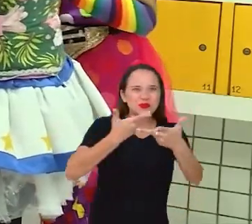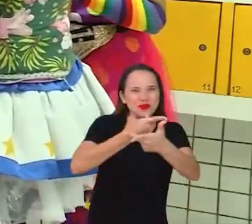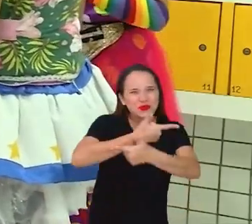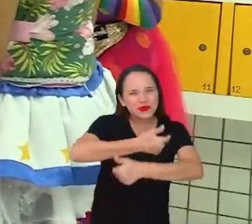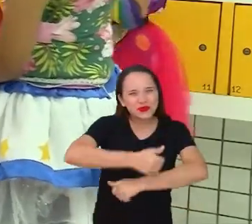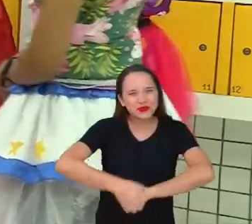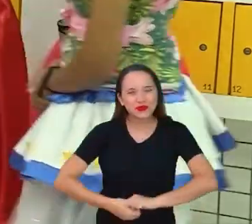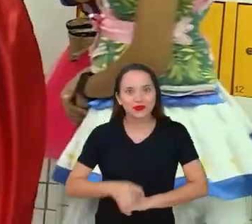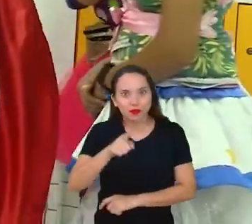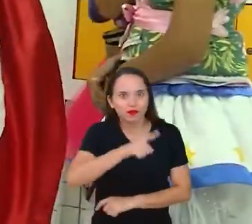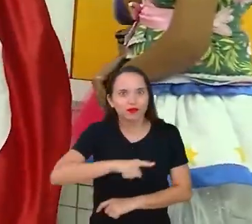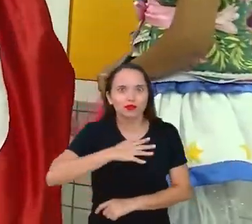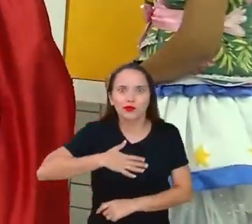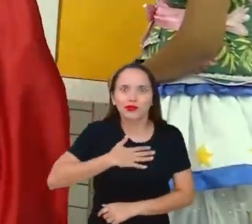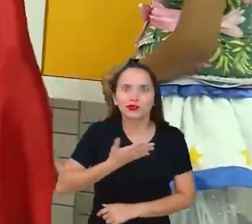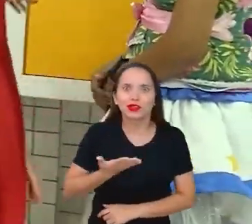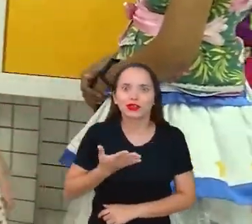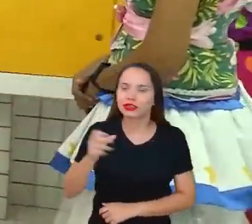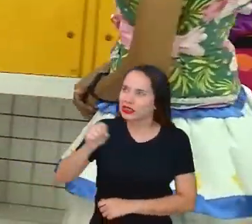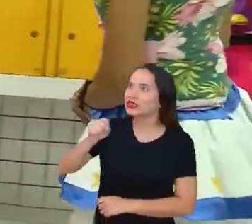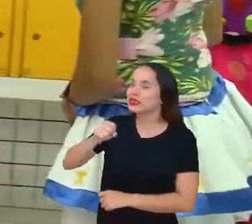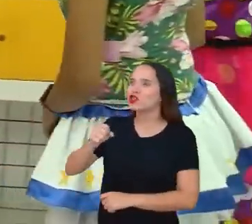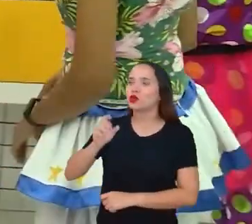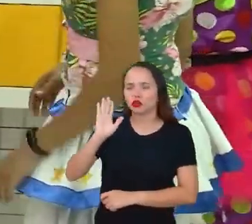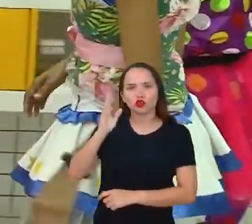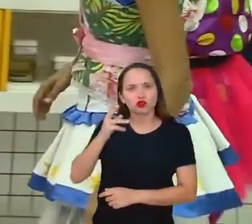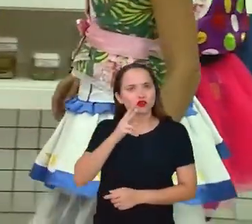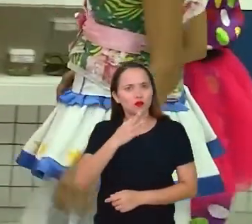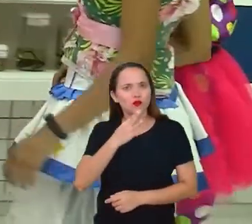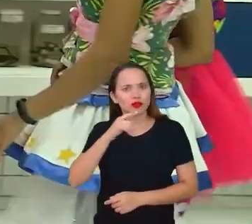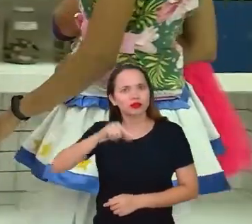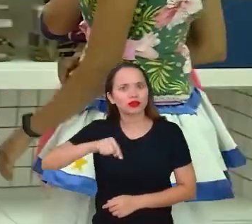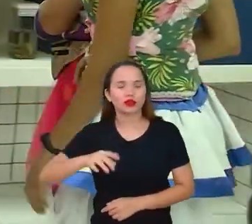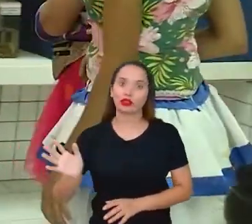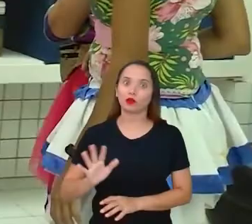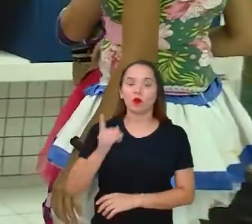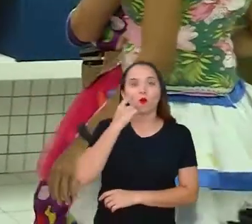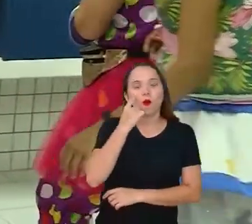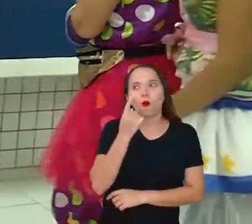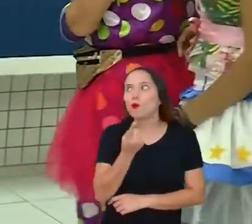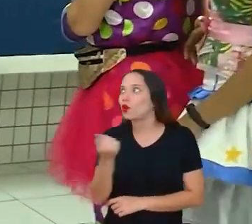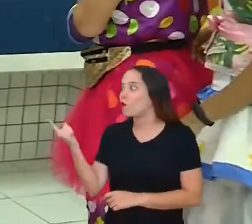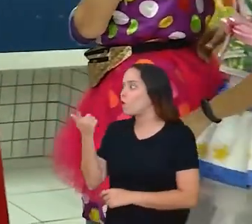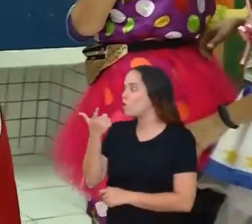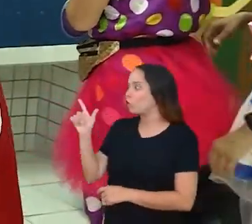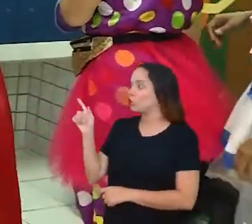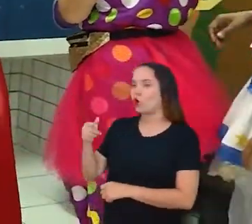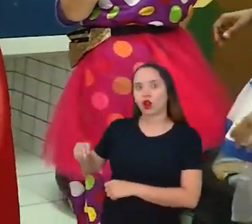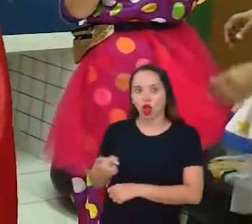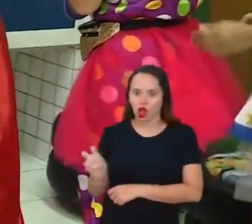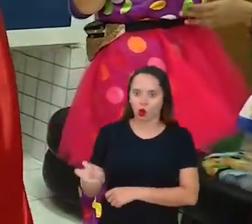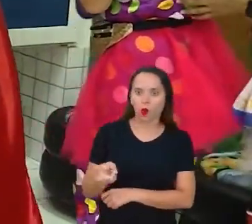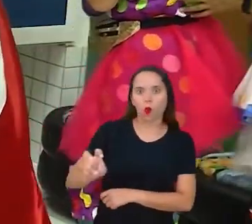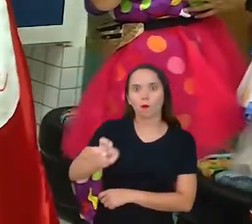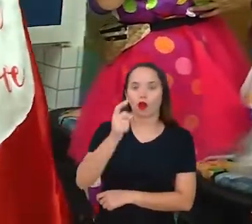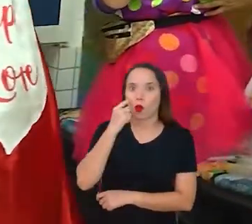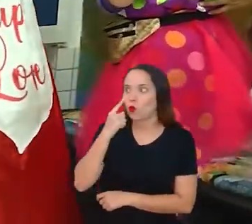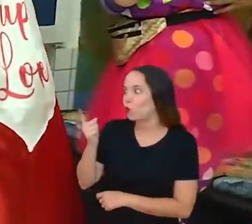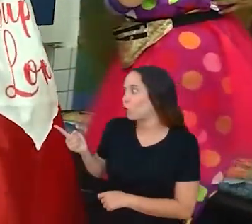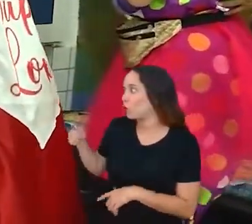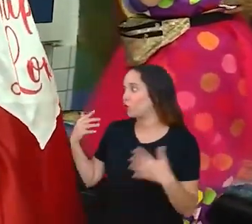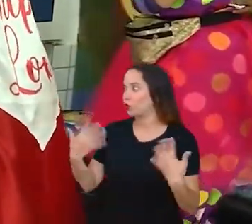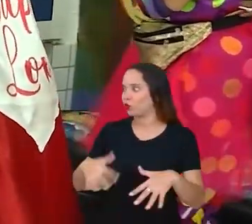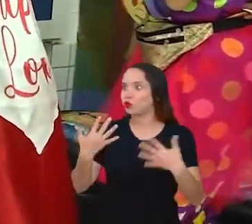maravilhosa. Gostaram? Sim. Já viram aqui? Olha os outros. Olha a cobra. Estão vendo? Olha